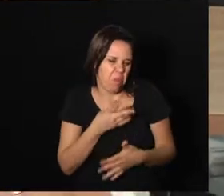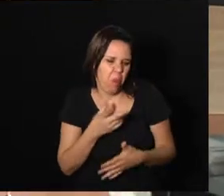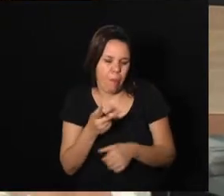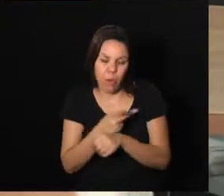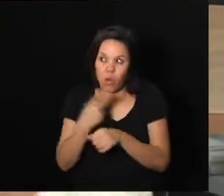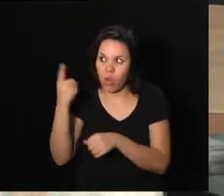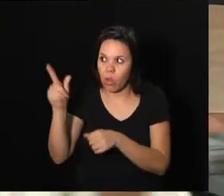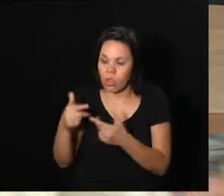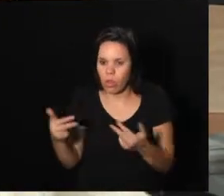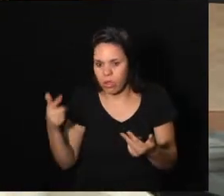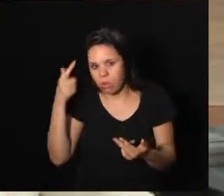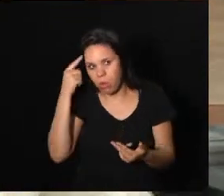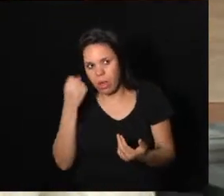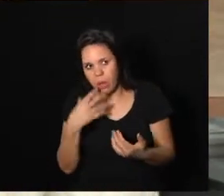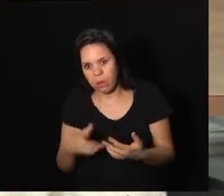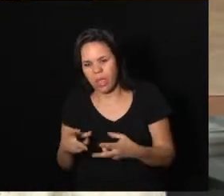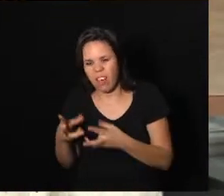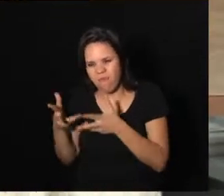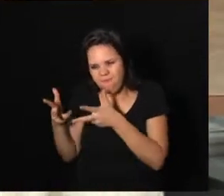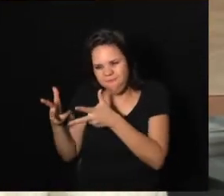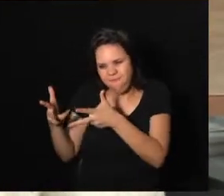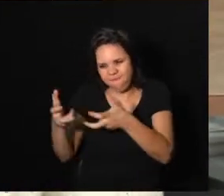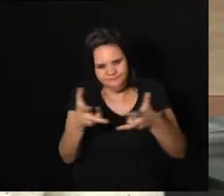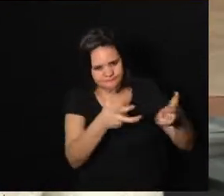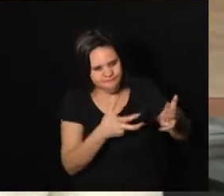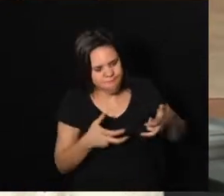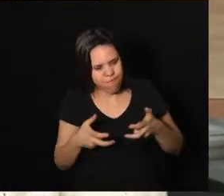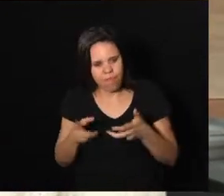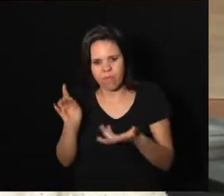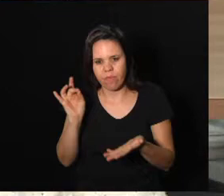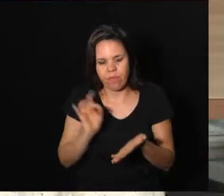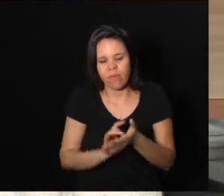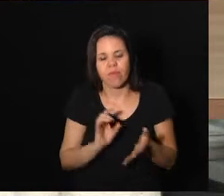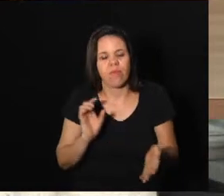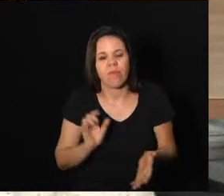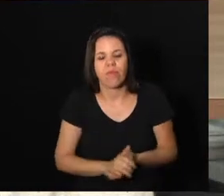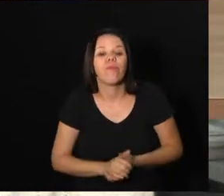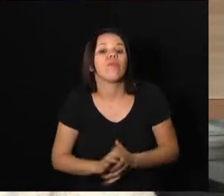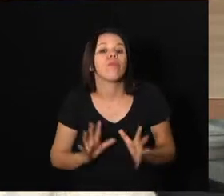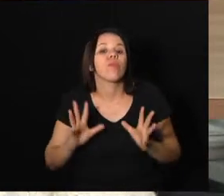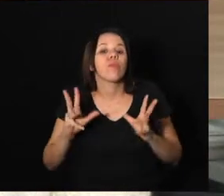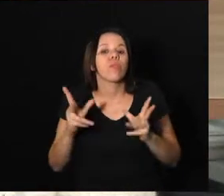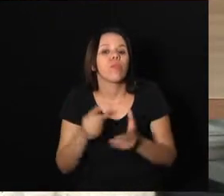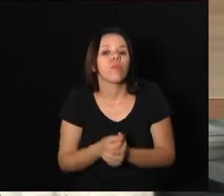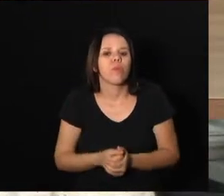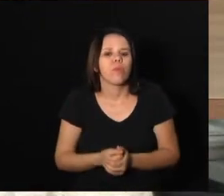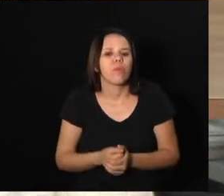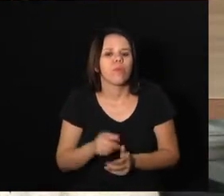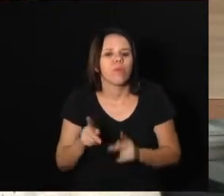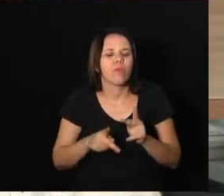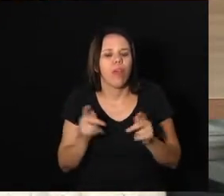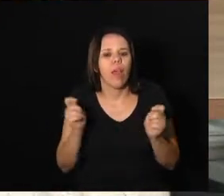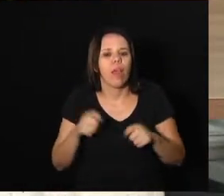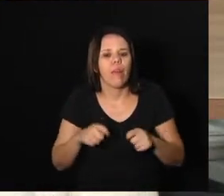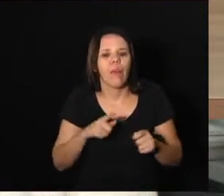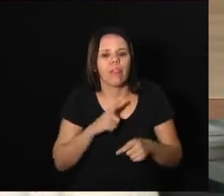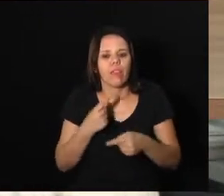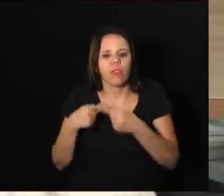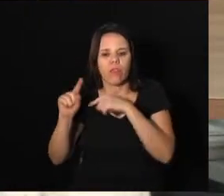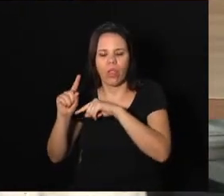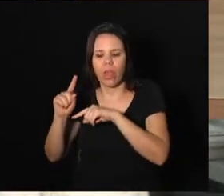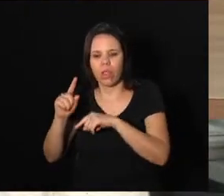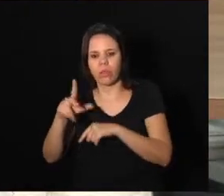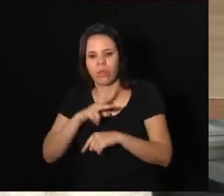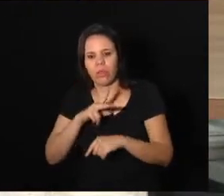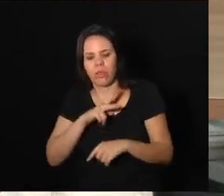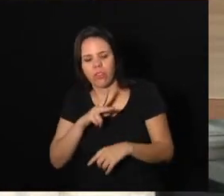até saudável que ela explore um pouco mais da realidade. Até porque todo mundo é capaz de ter sucesso pessoal